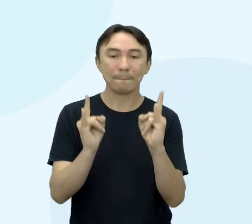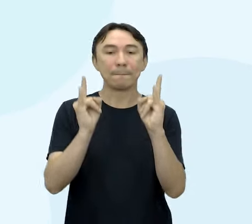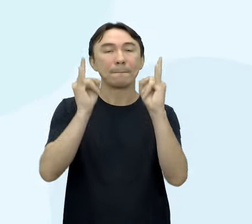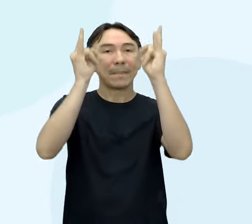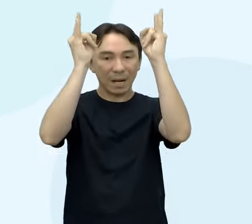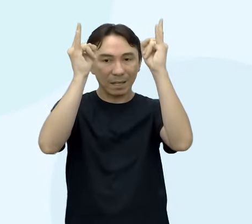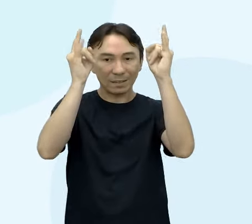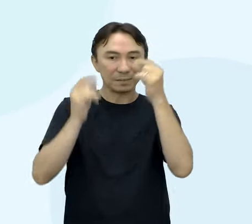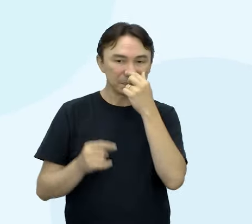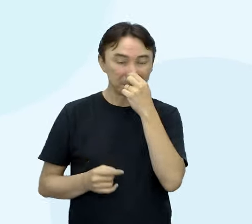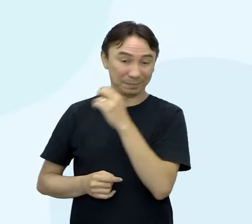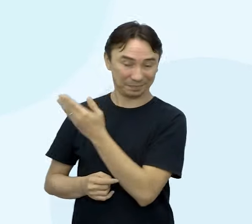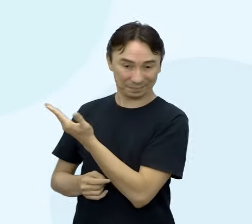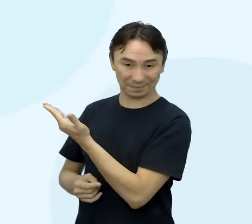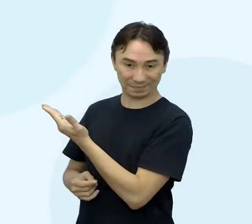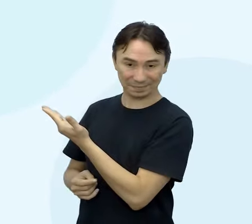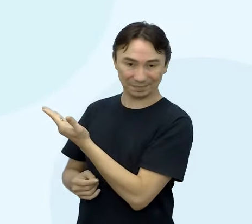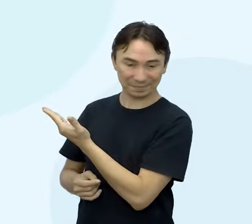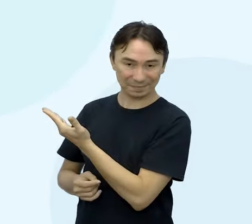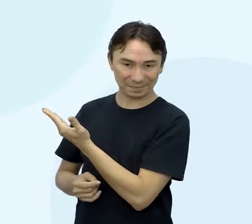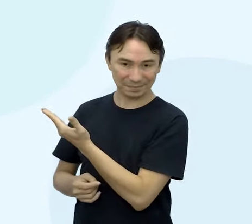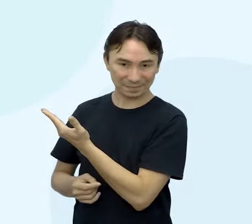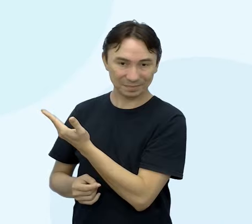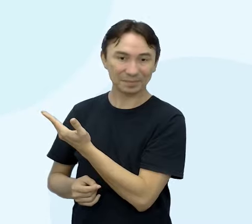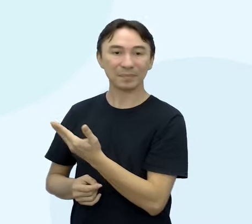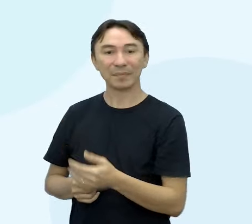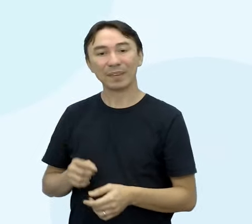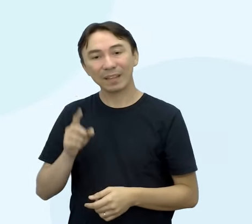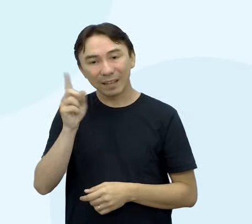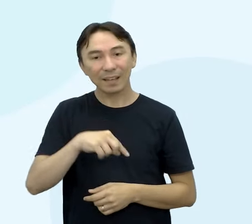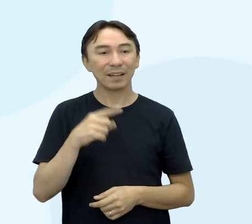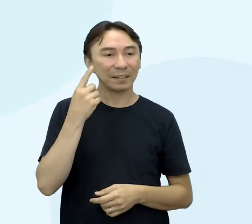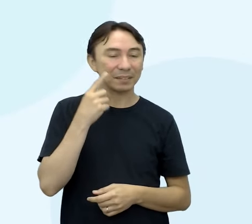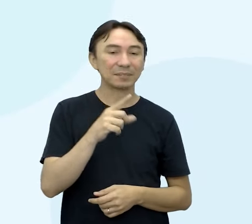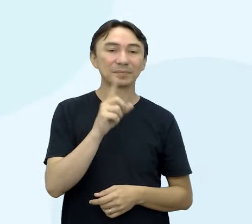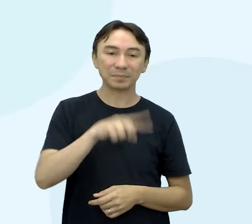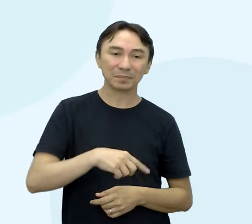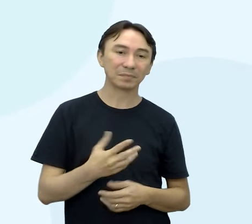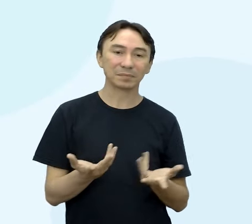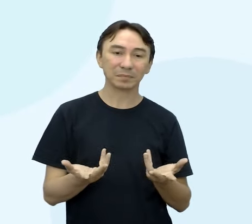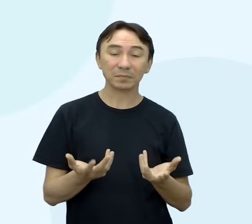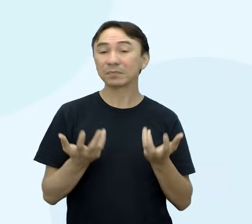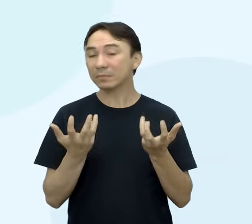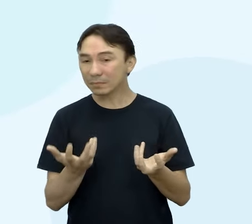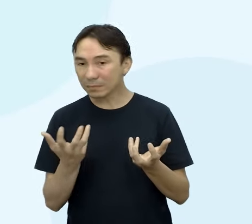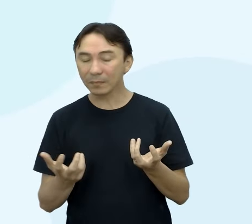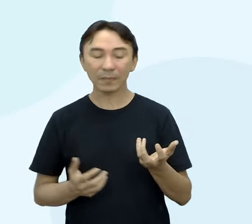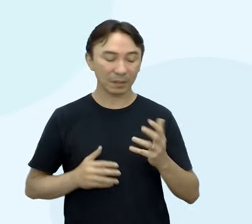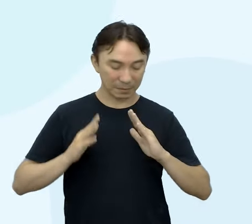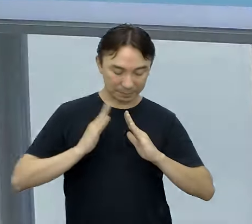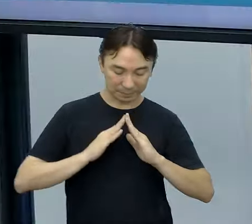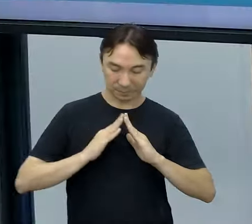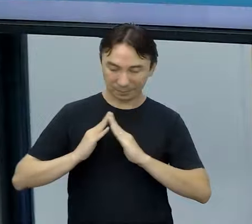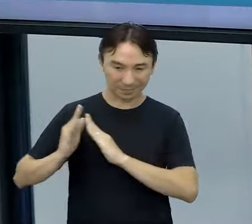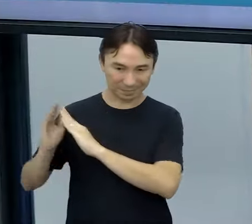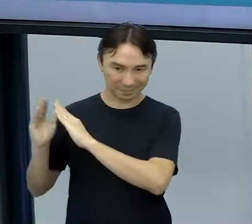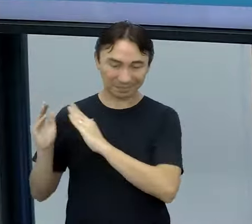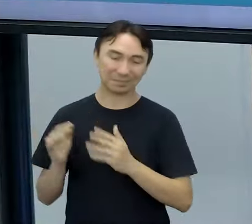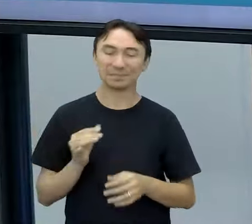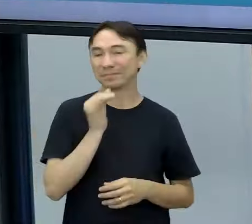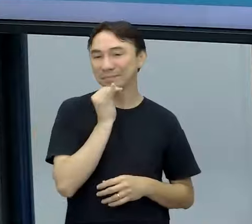comunidade. Ou seja, da minha vizinhança. Então, se eu tô pensando na minha vizinhança, por exemplo, se eu morar num prédio,